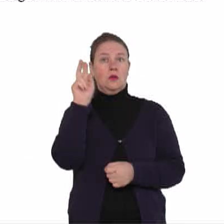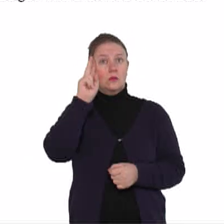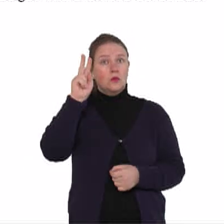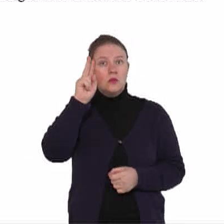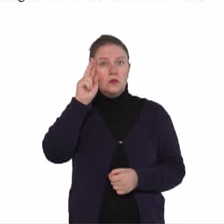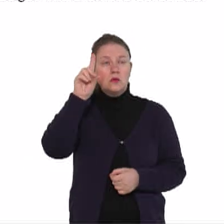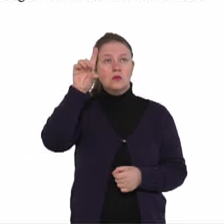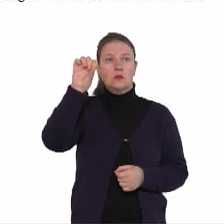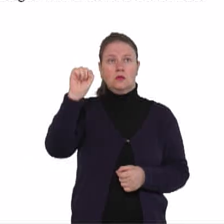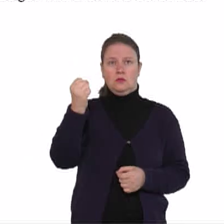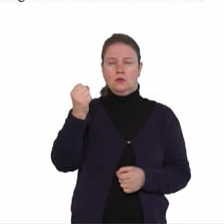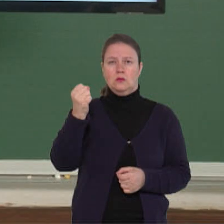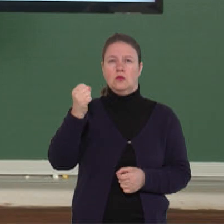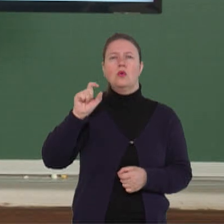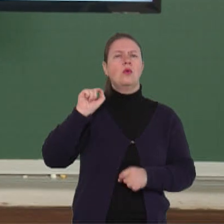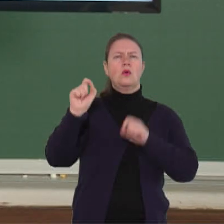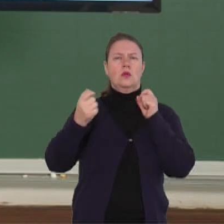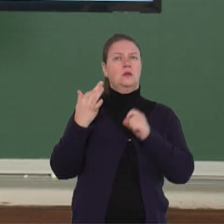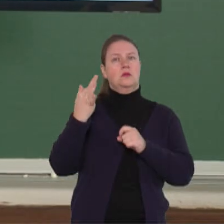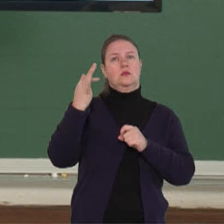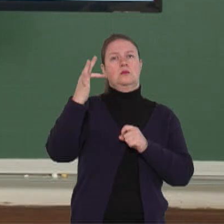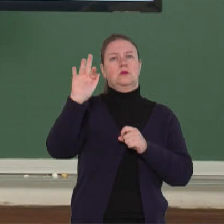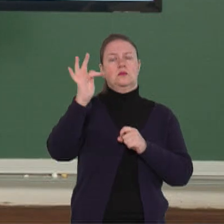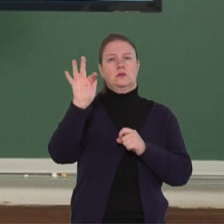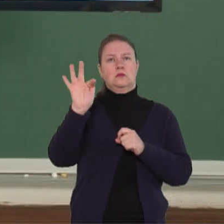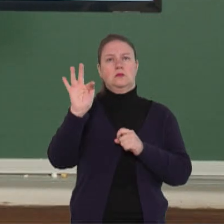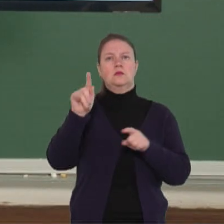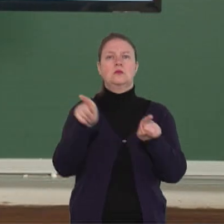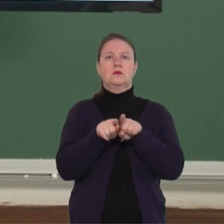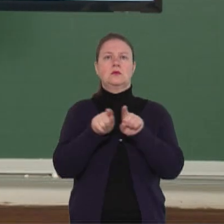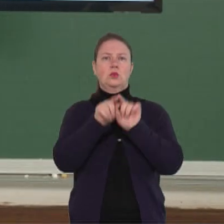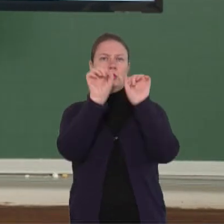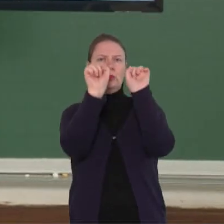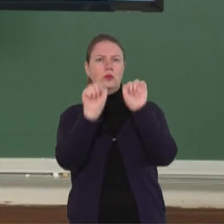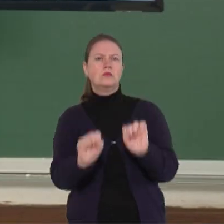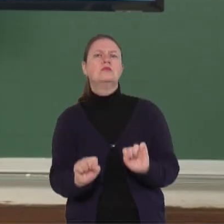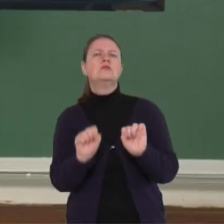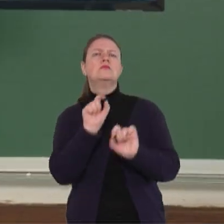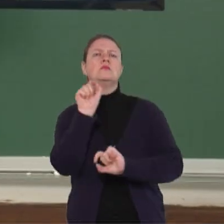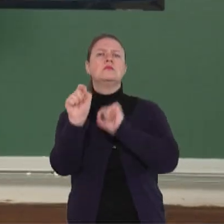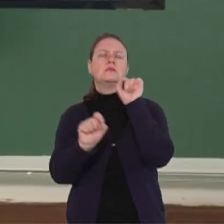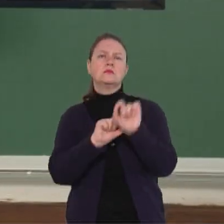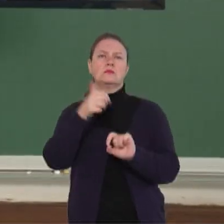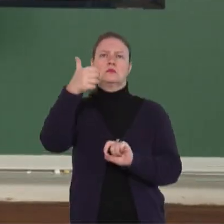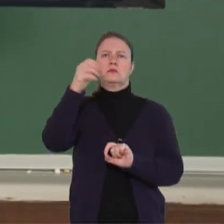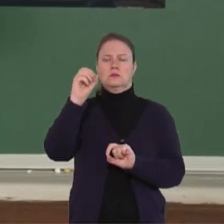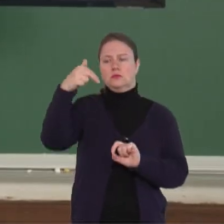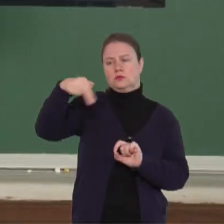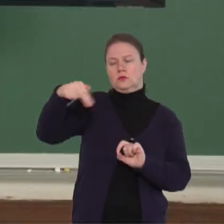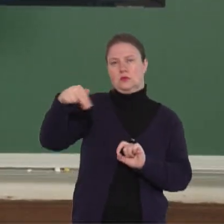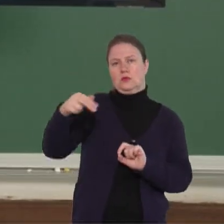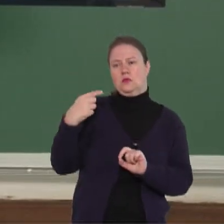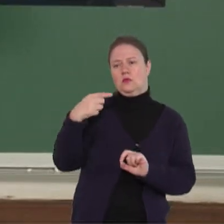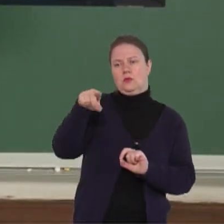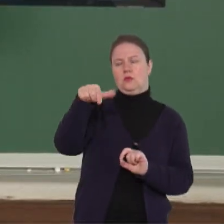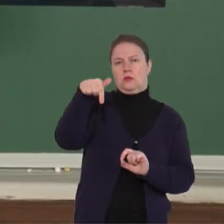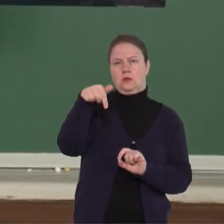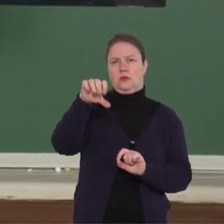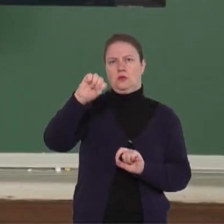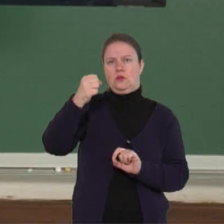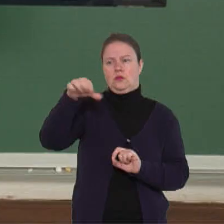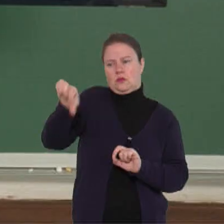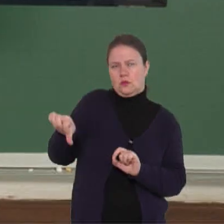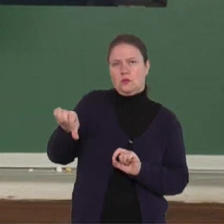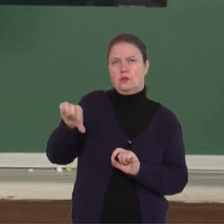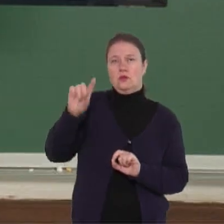ele que vai alçar definitivamente Bonaparte no poder. Tá? Então, em 10 de novembro de 1799,